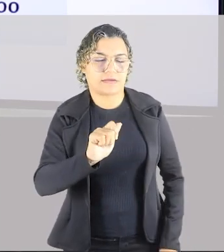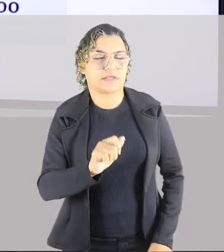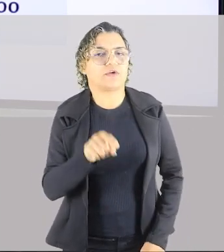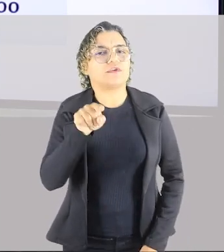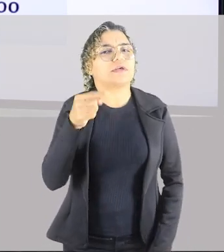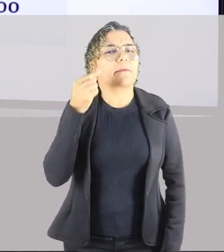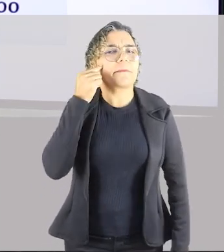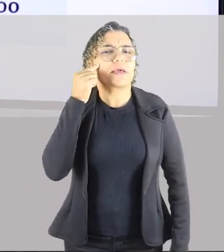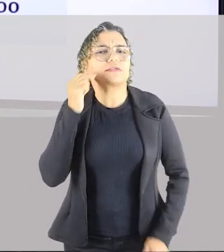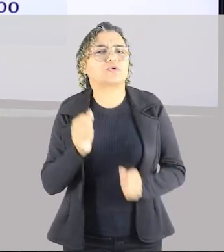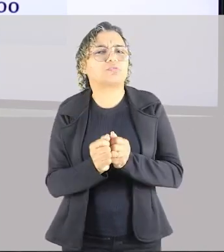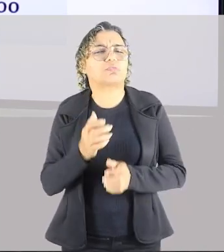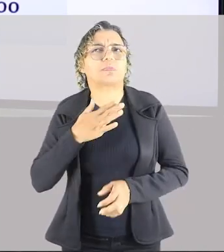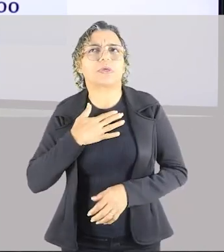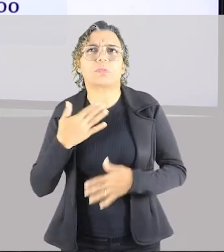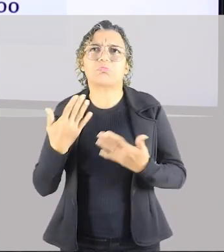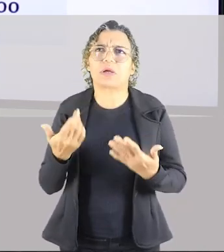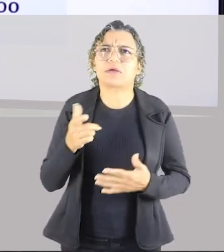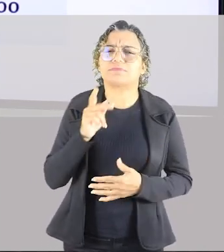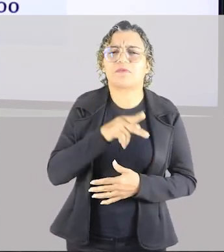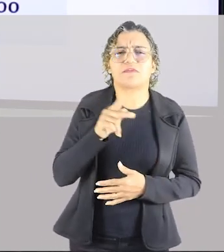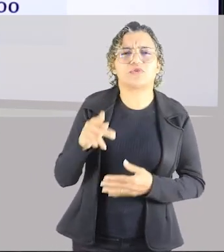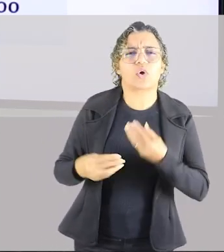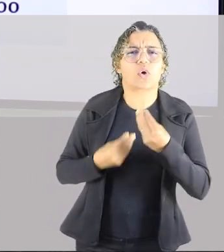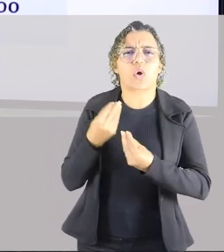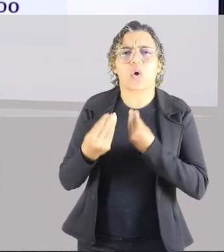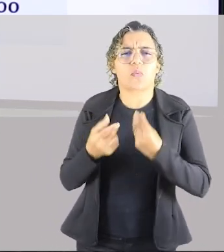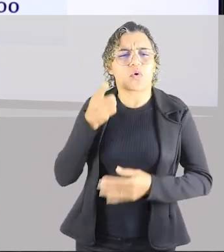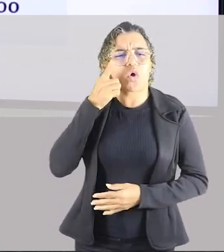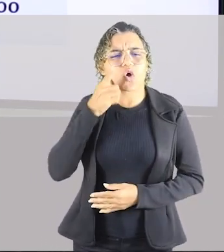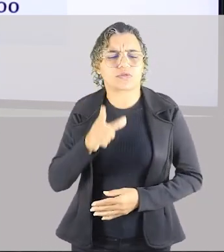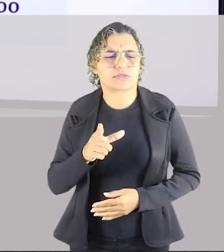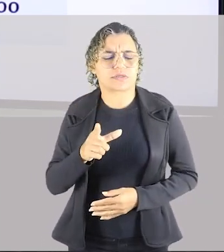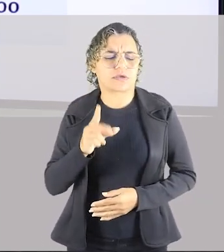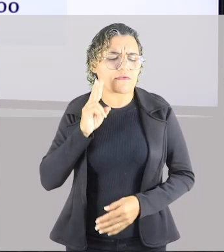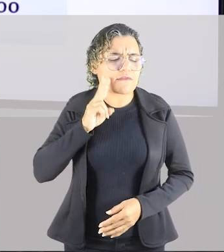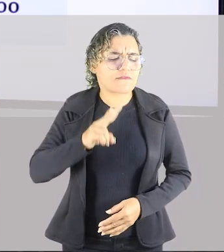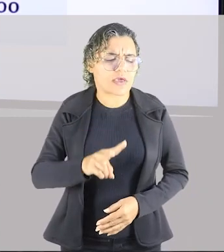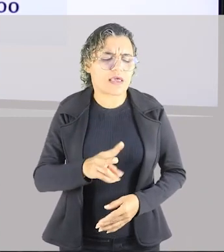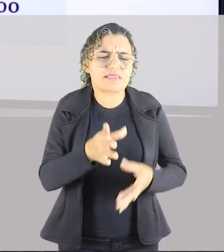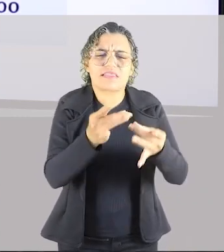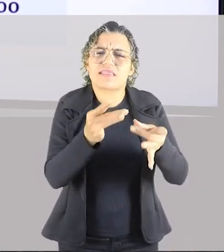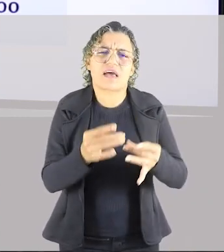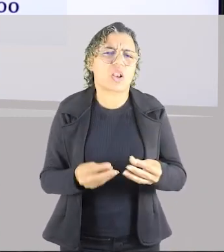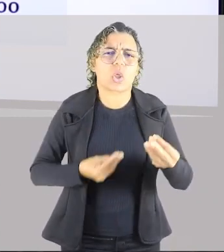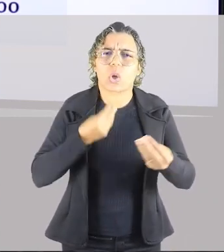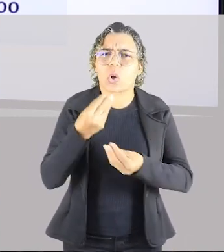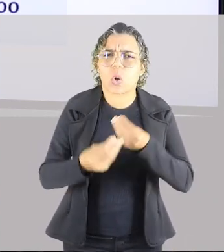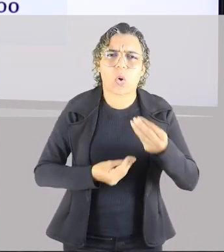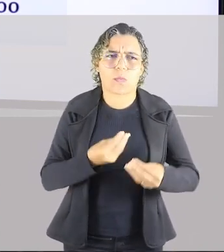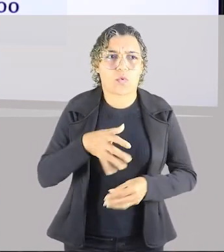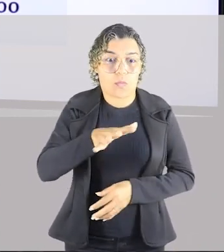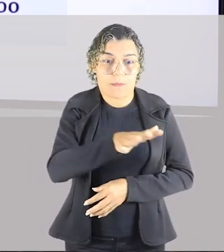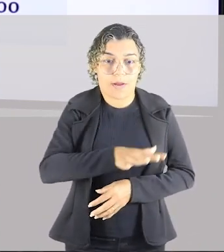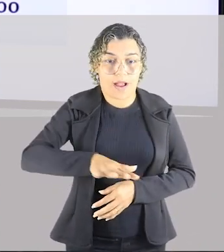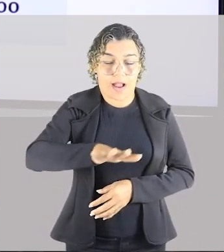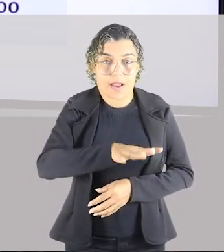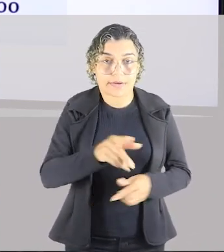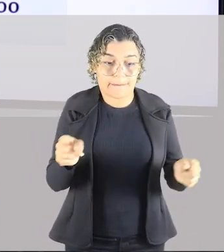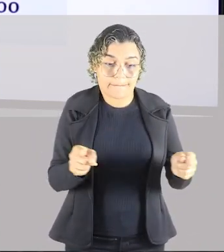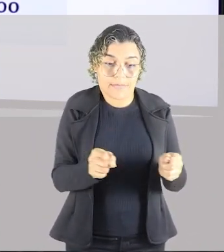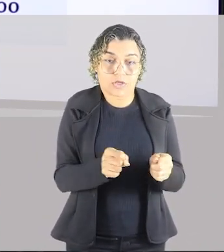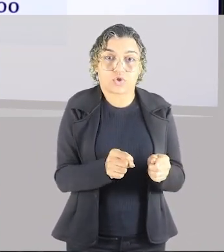pensa comigo, Marcos, onde é que eu vou conseguir ver uma grande quantidade de detalhes? Em uma área